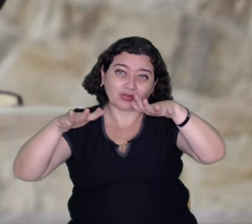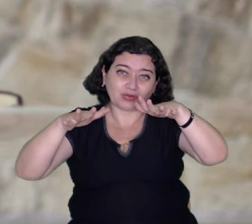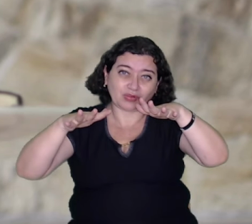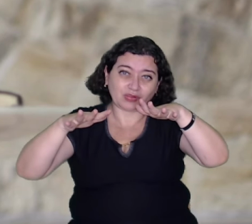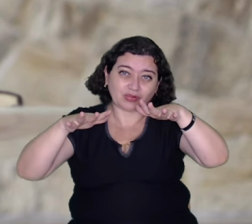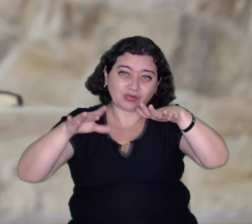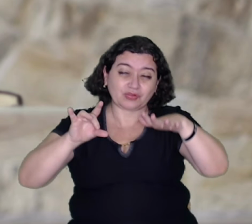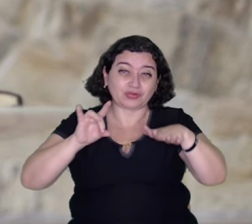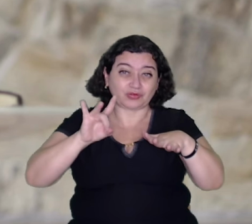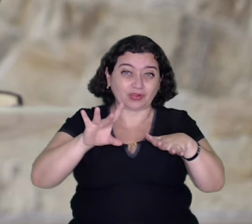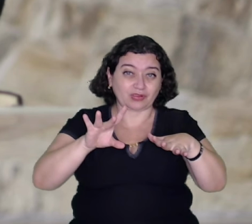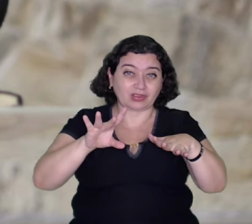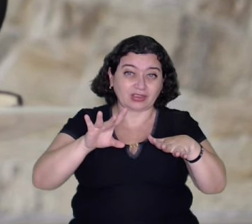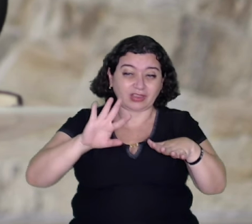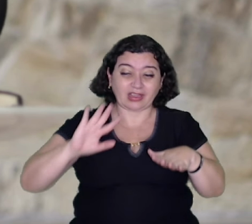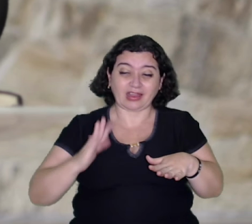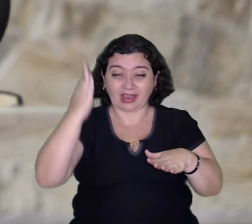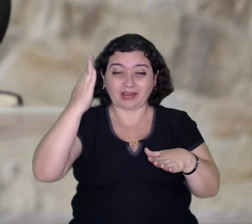surge aqui uma distorção.